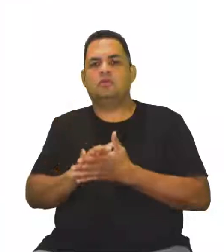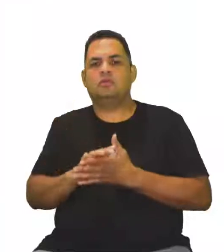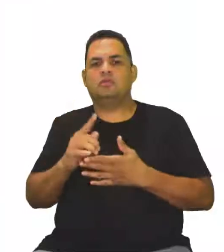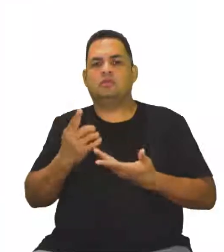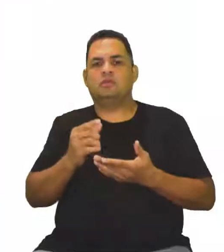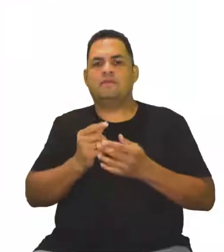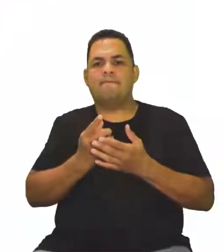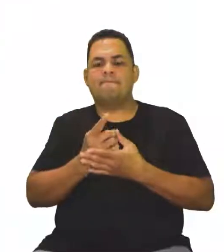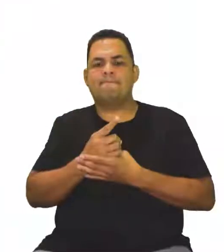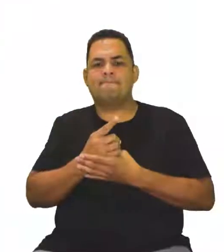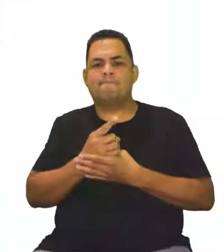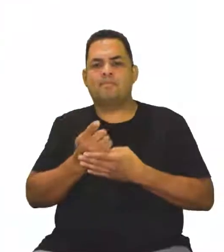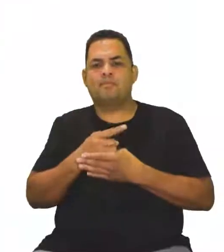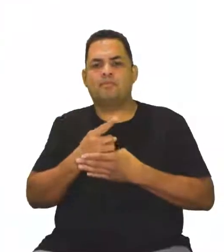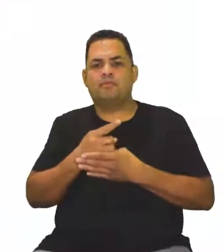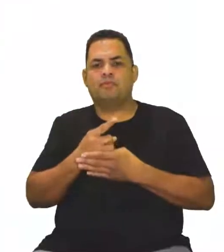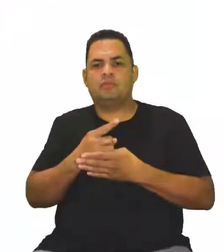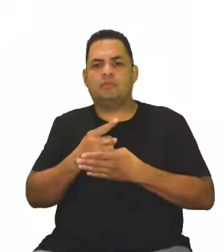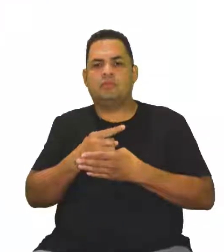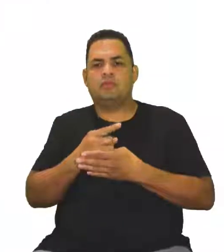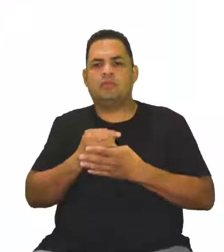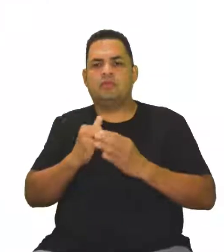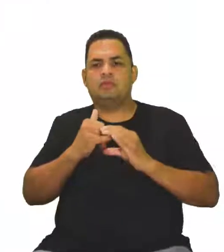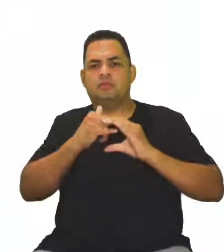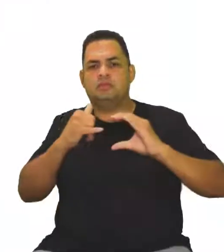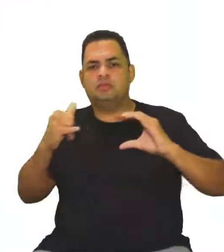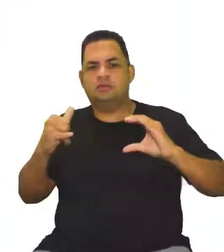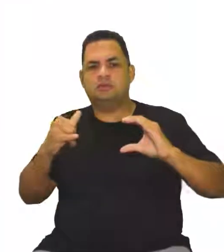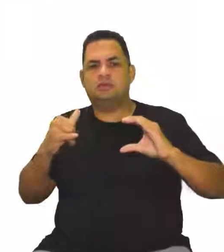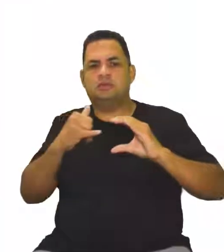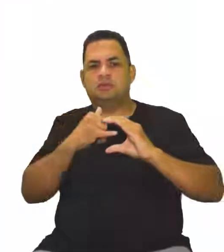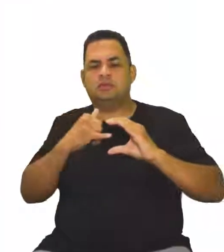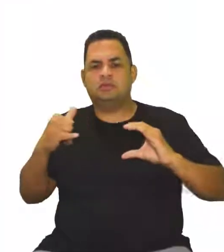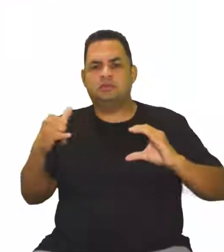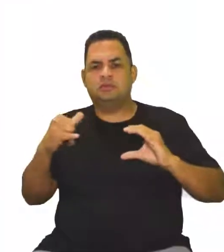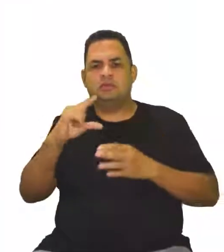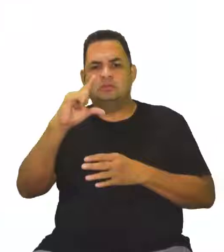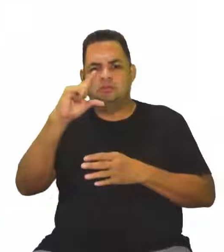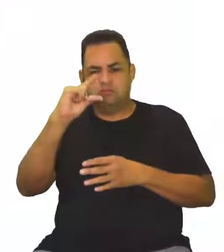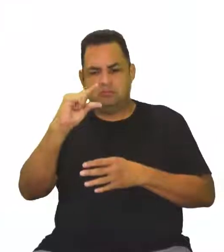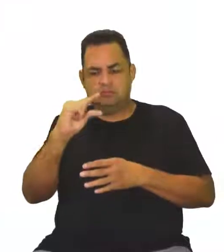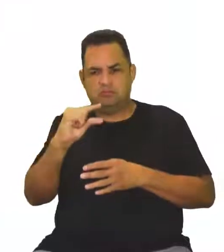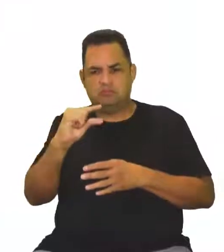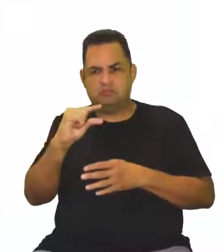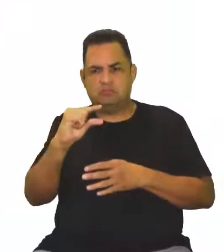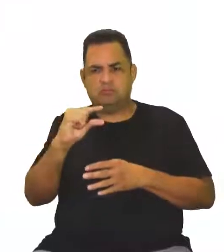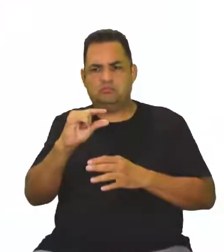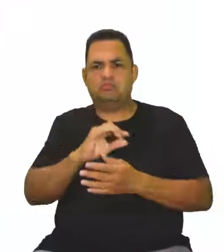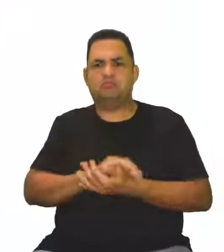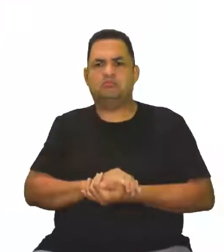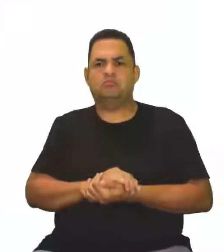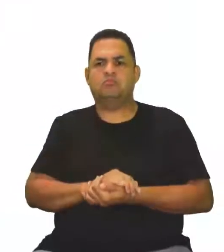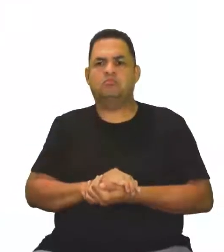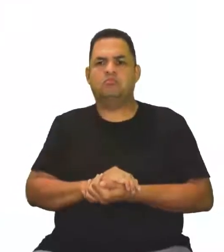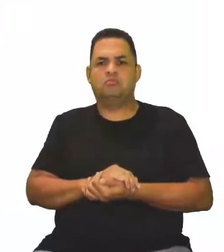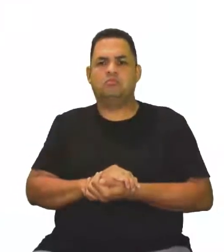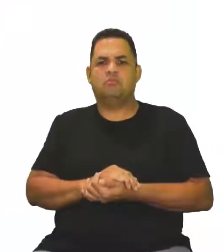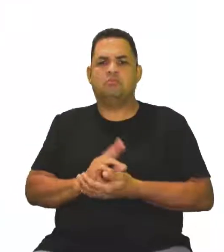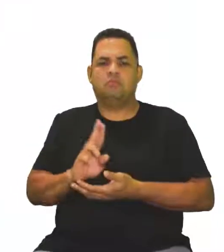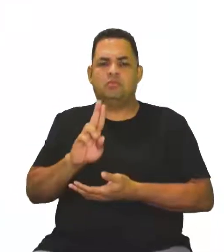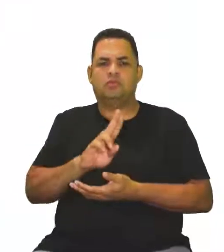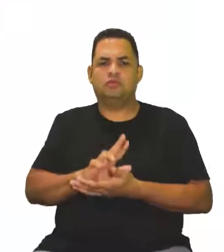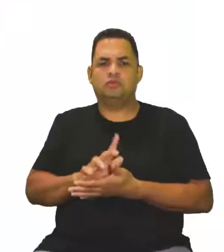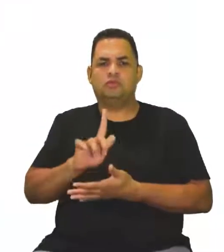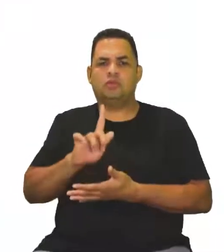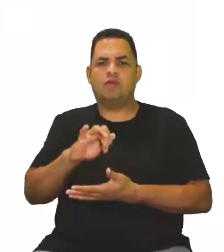ele mede corrente elétrica de baixa intensidade, tá, pessoal? Quer medir corrente elétrica de baixíssima intensidade? Usa o